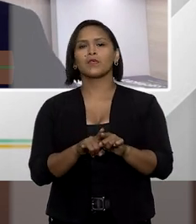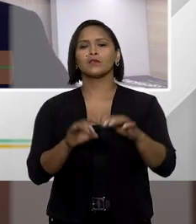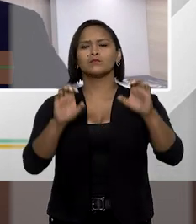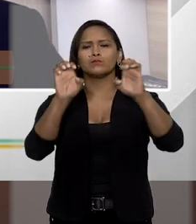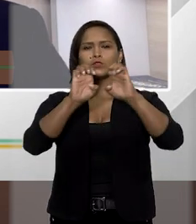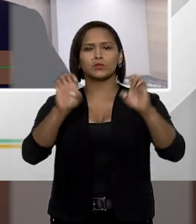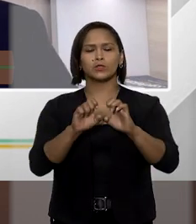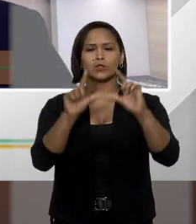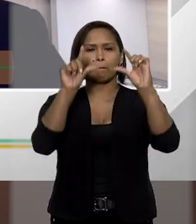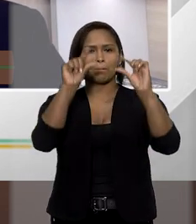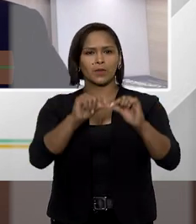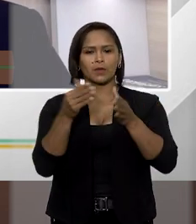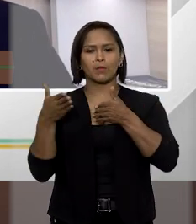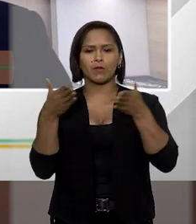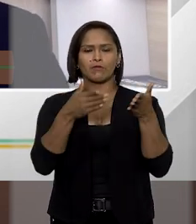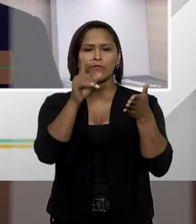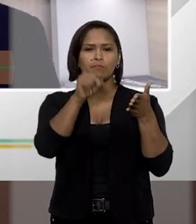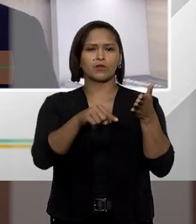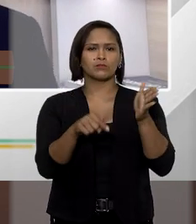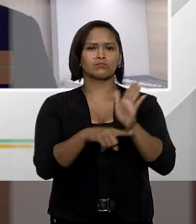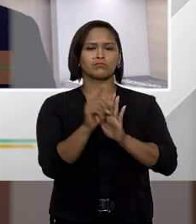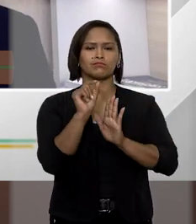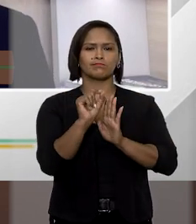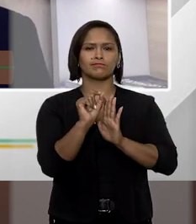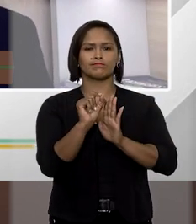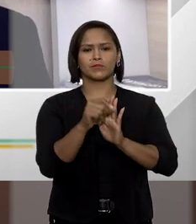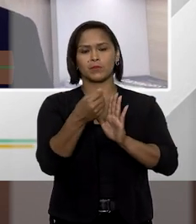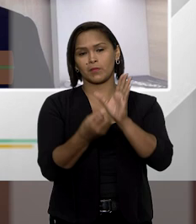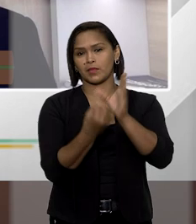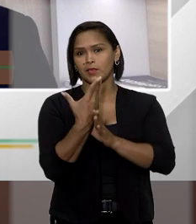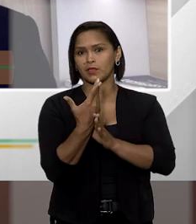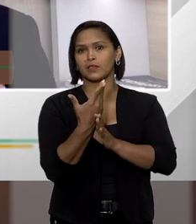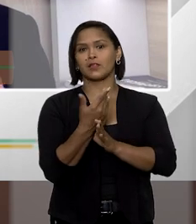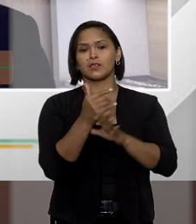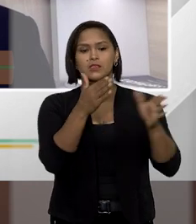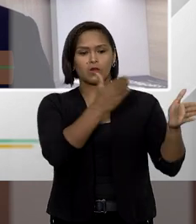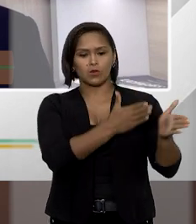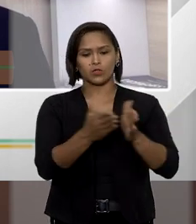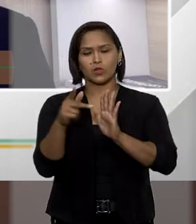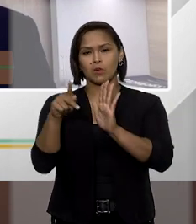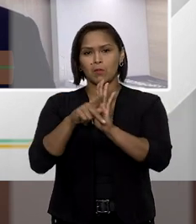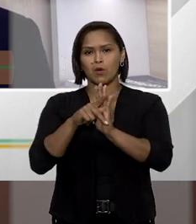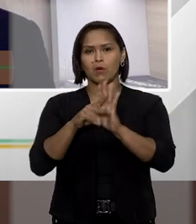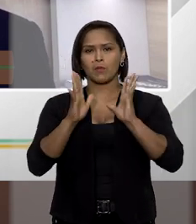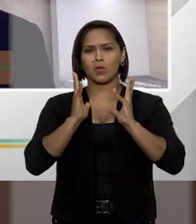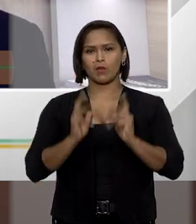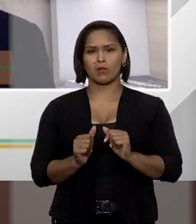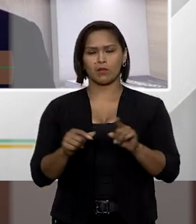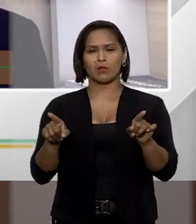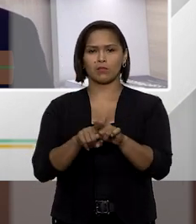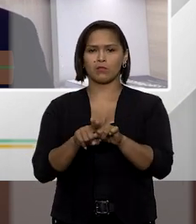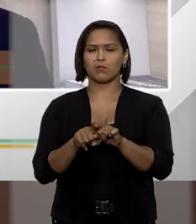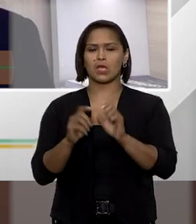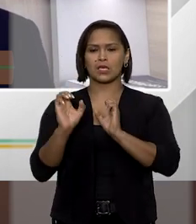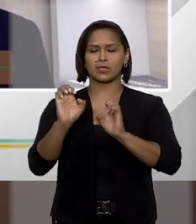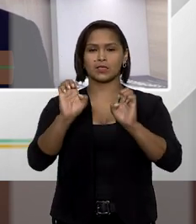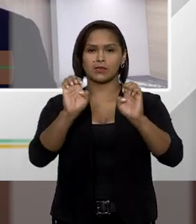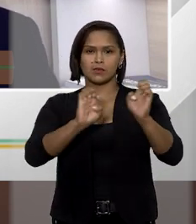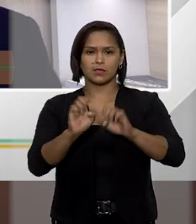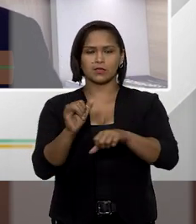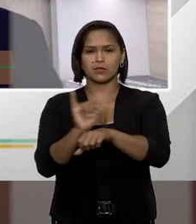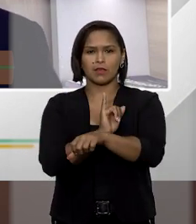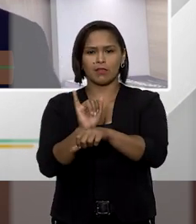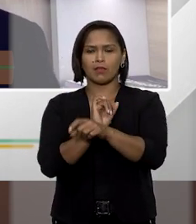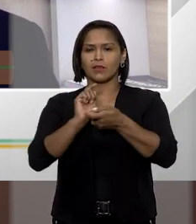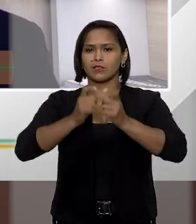uma estruturação mínima voltada para a criação de um ambiente íntegro, para a criação de